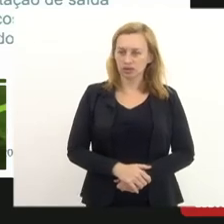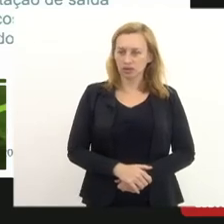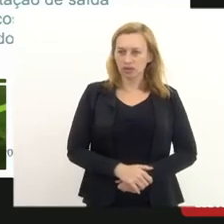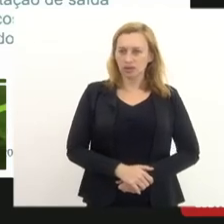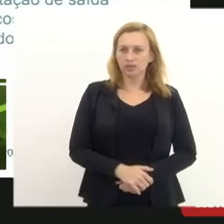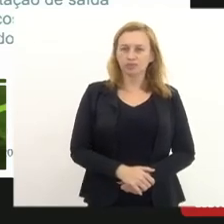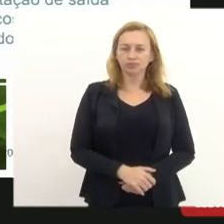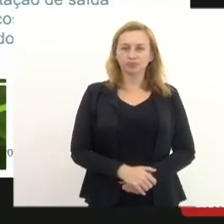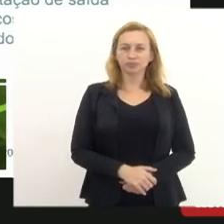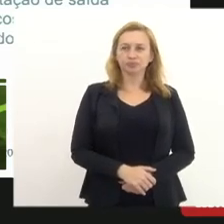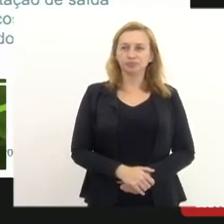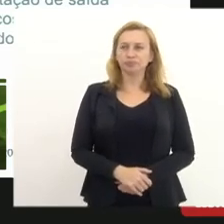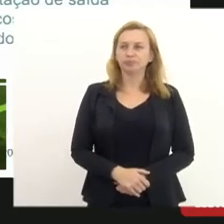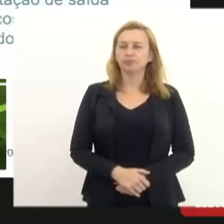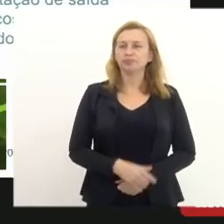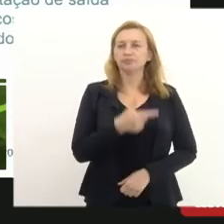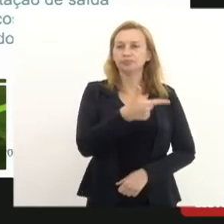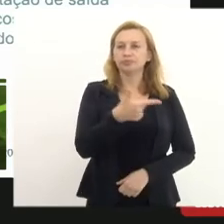Em